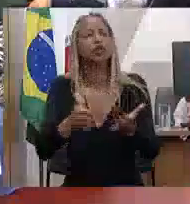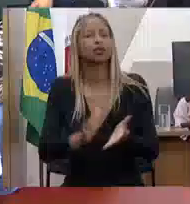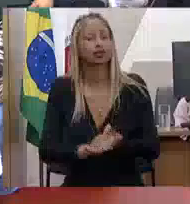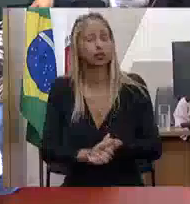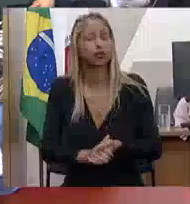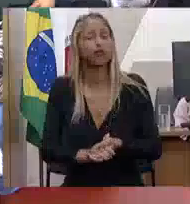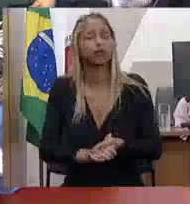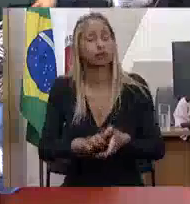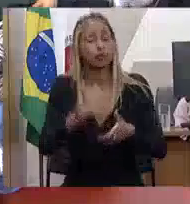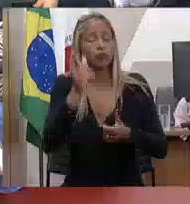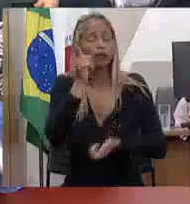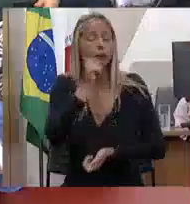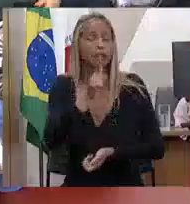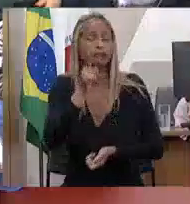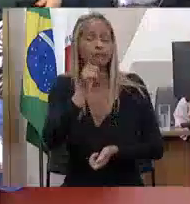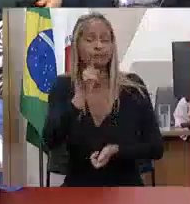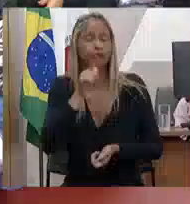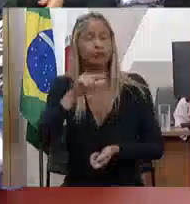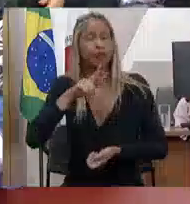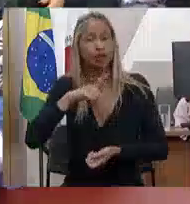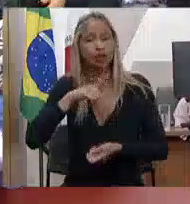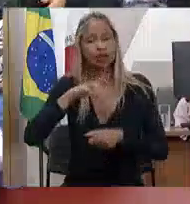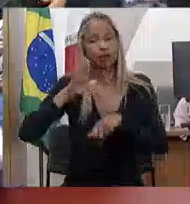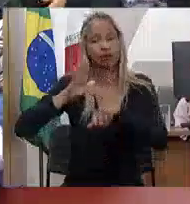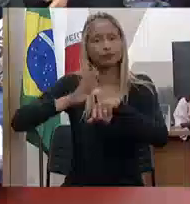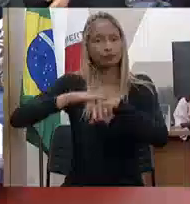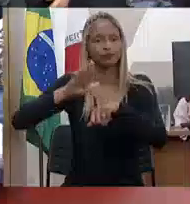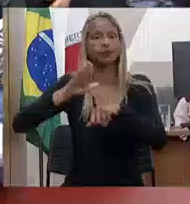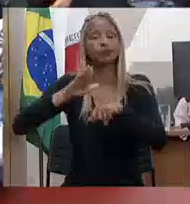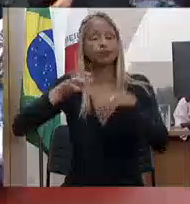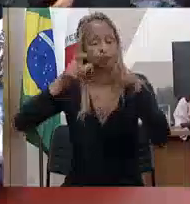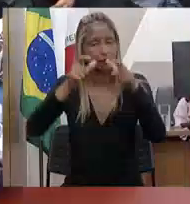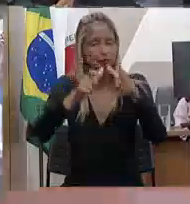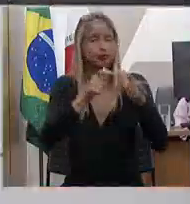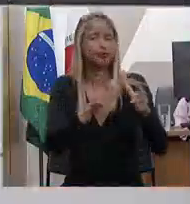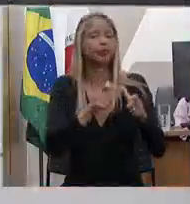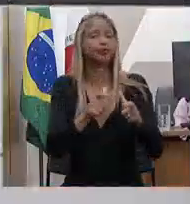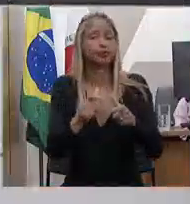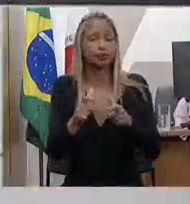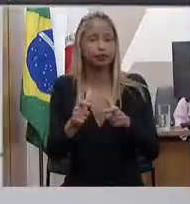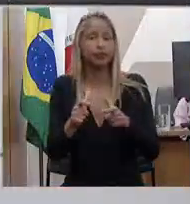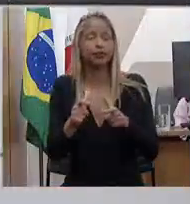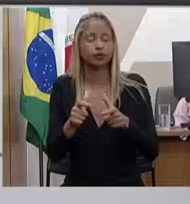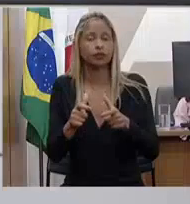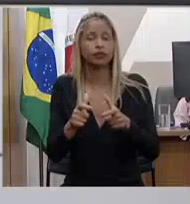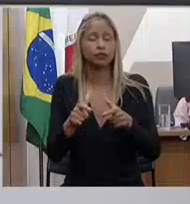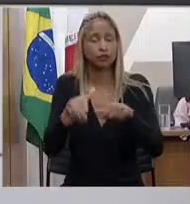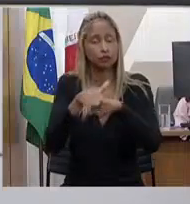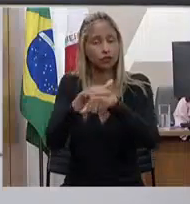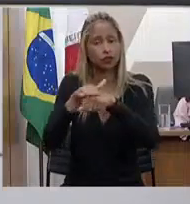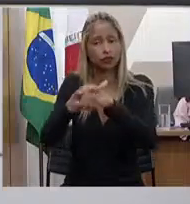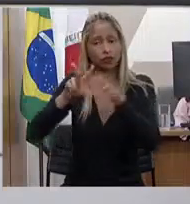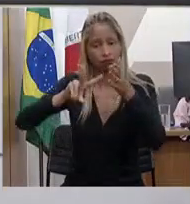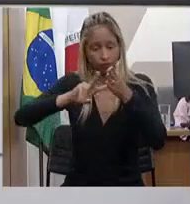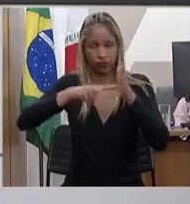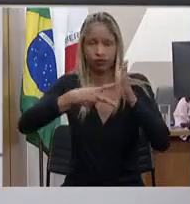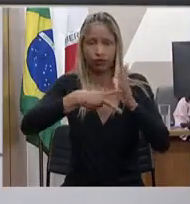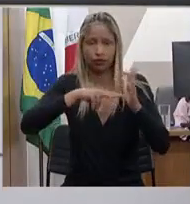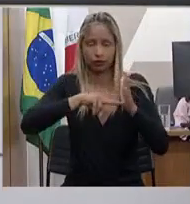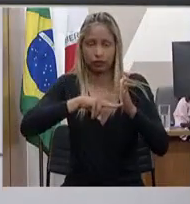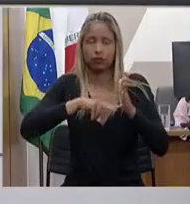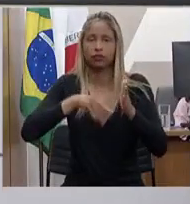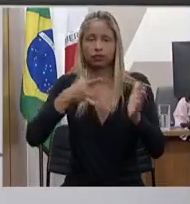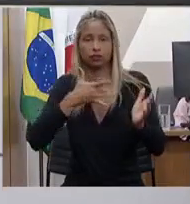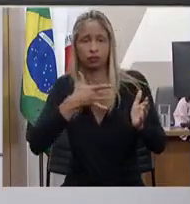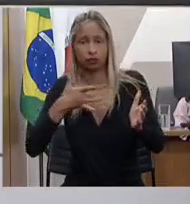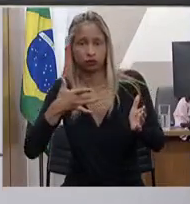para a gente conseguir que tenha mais espaço inclusive nas discussões do sindicalistas sobre a questão